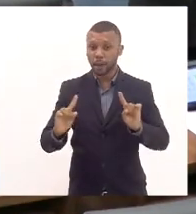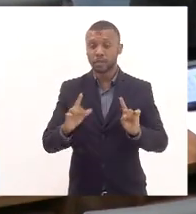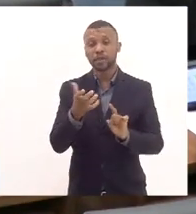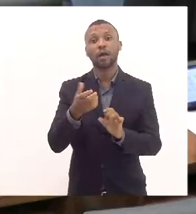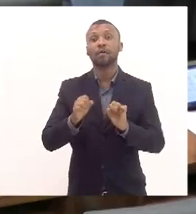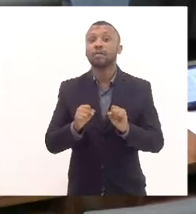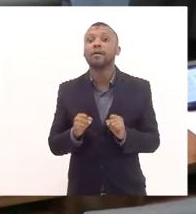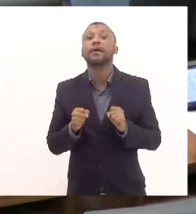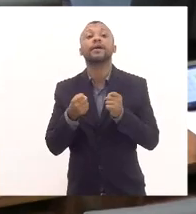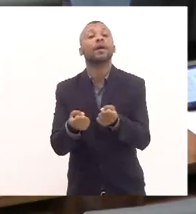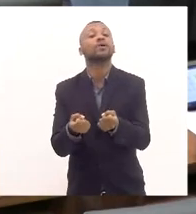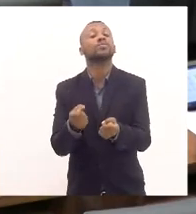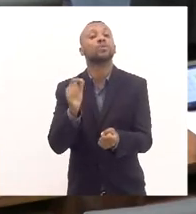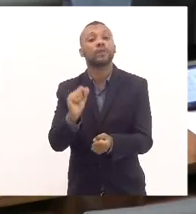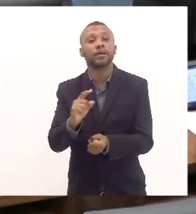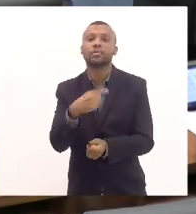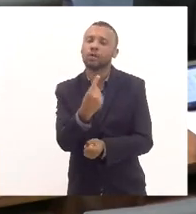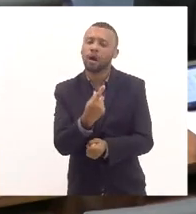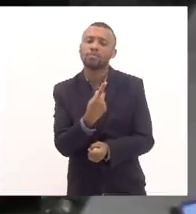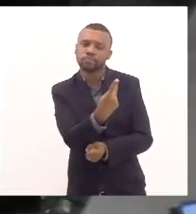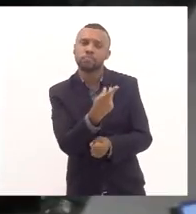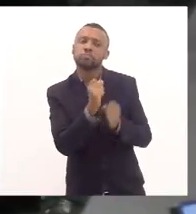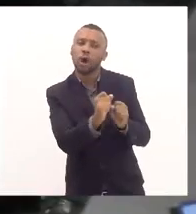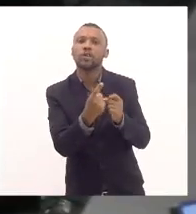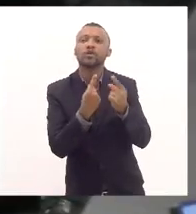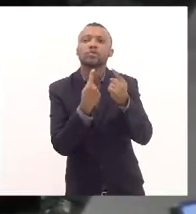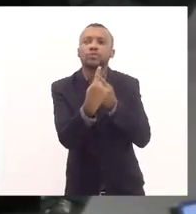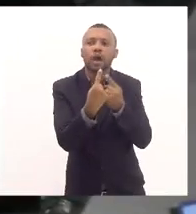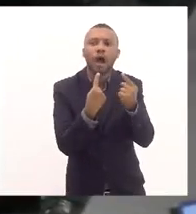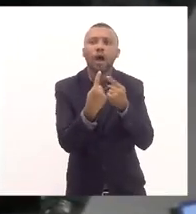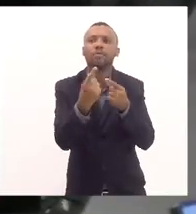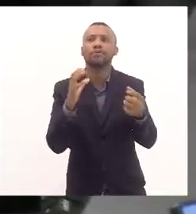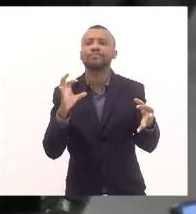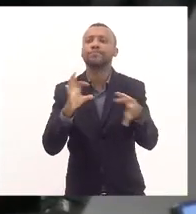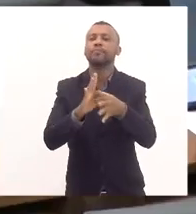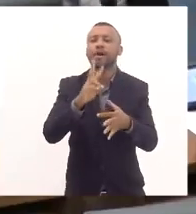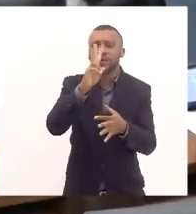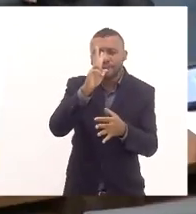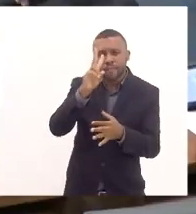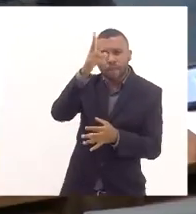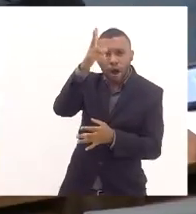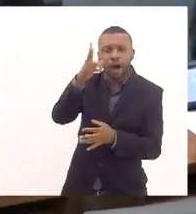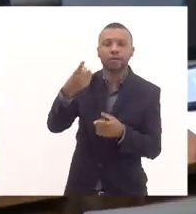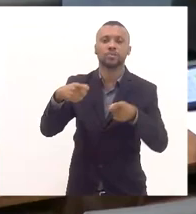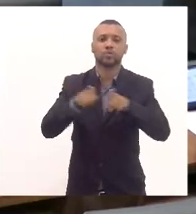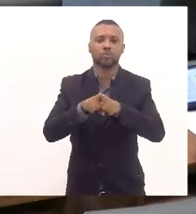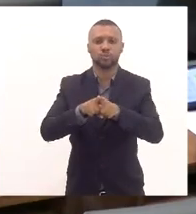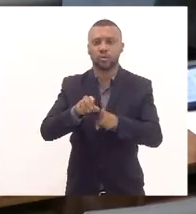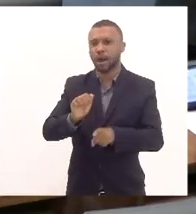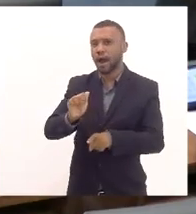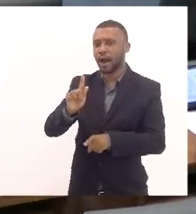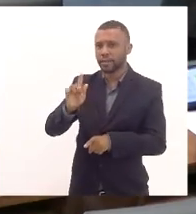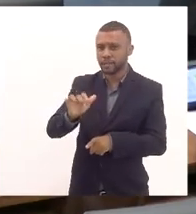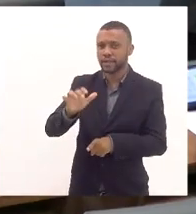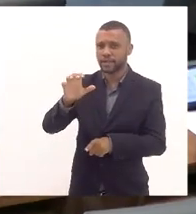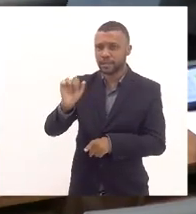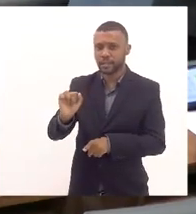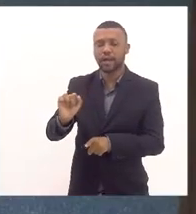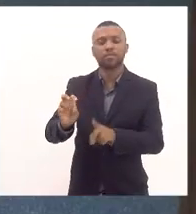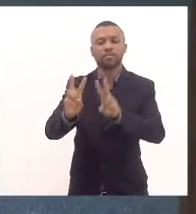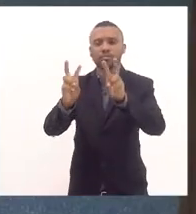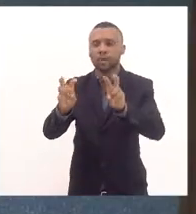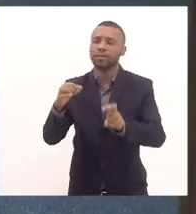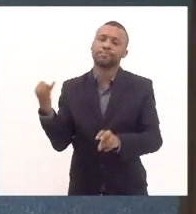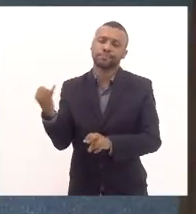garantido que a gente possa ter um diálogo forte com agência pela importância do tema